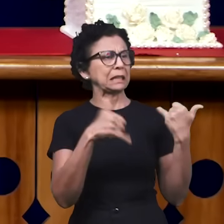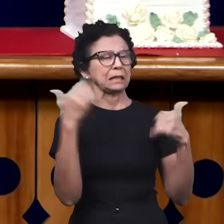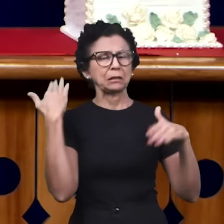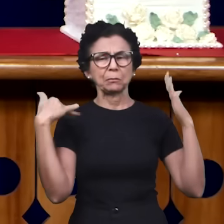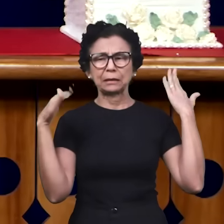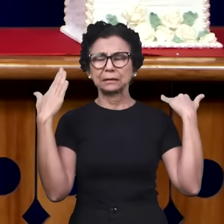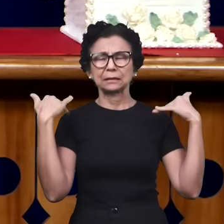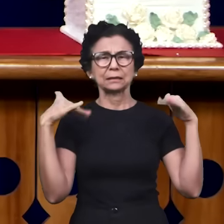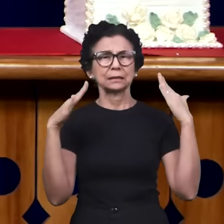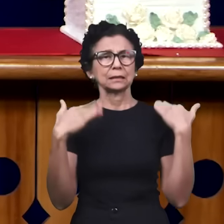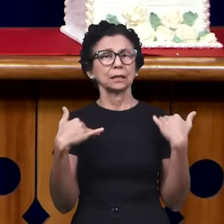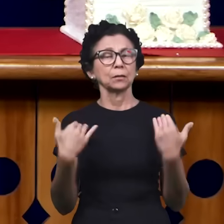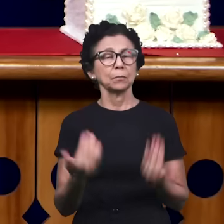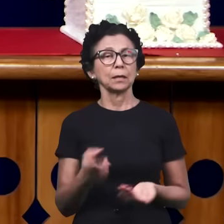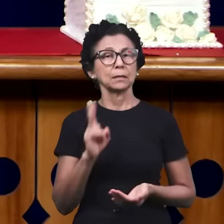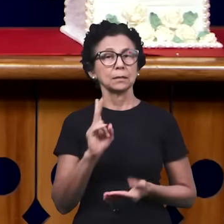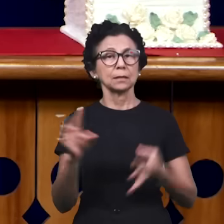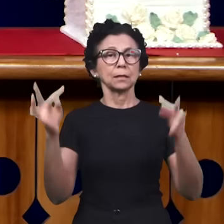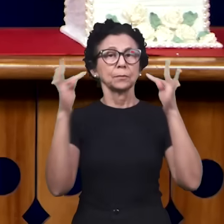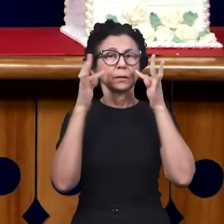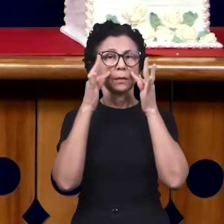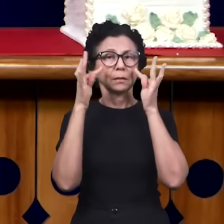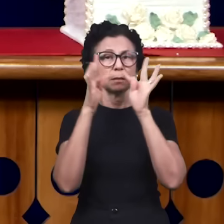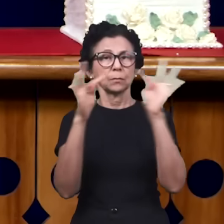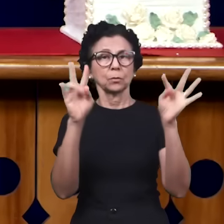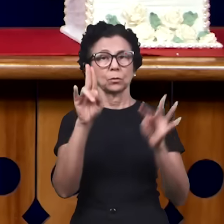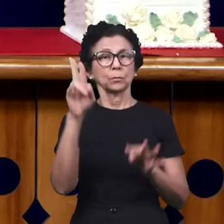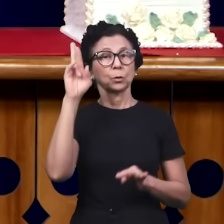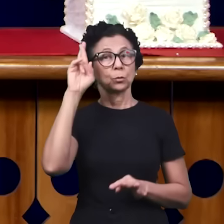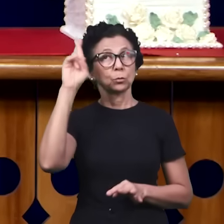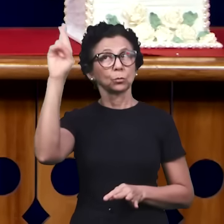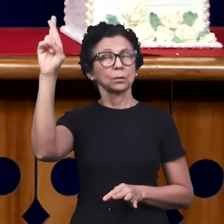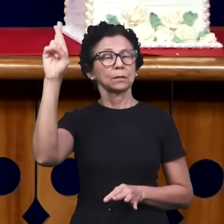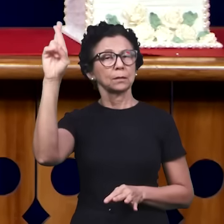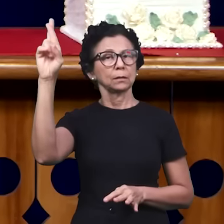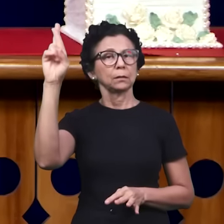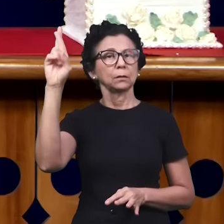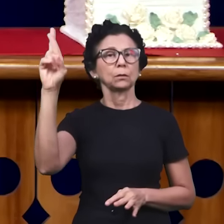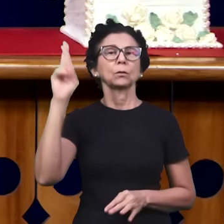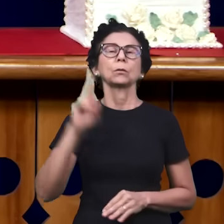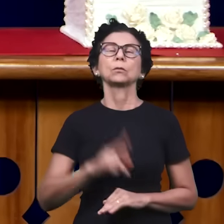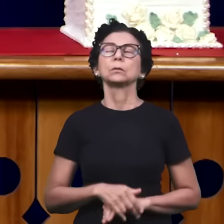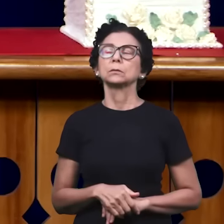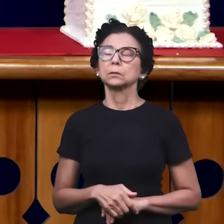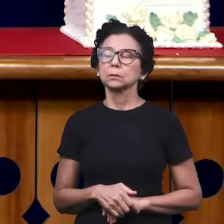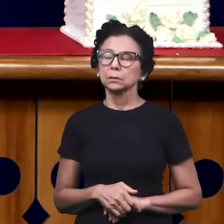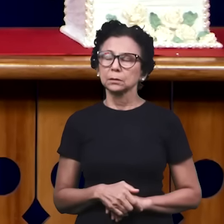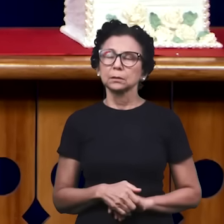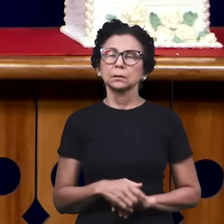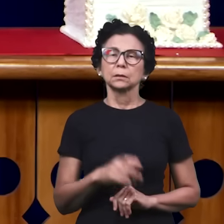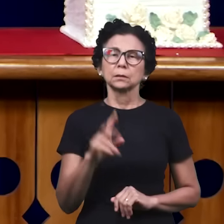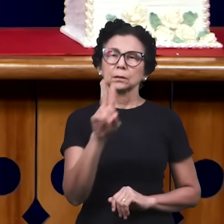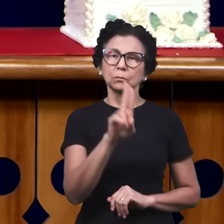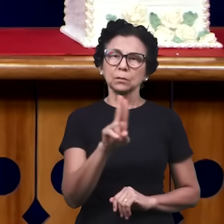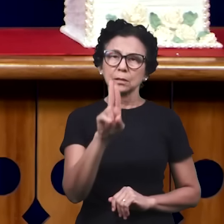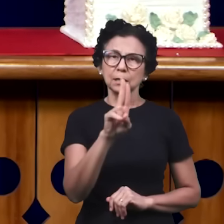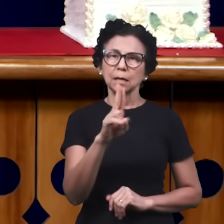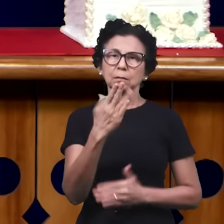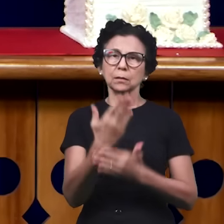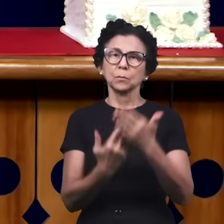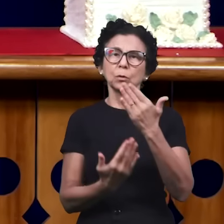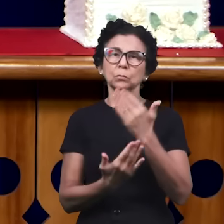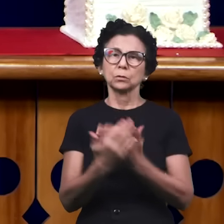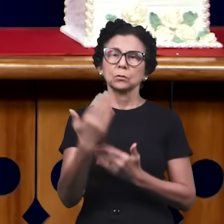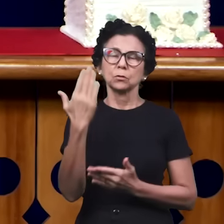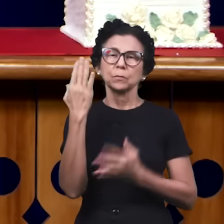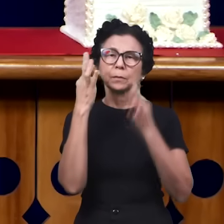faça tudo para a honra e glória do nome do Senhor. Ou seja, seja um instrumento na mão do Senhor para levar a palavra onde